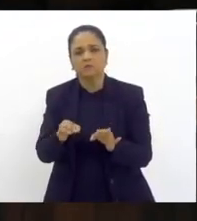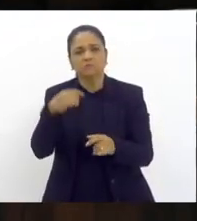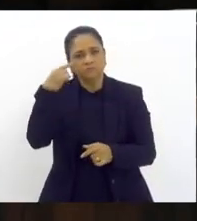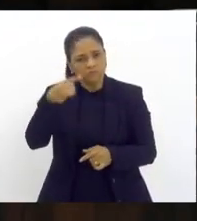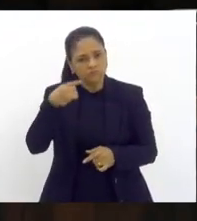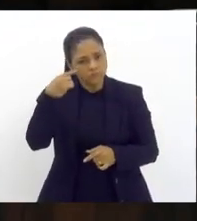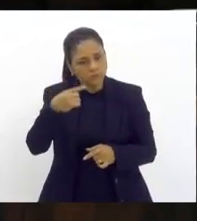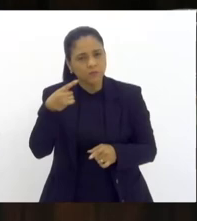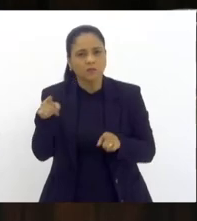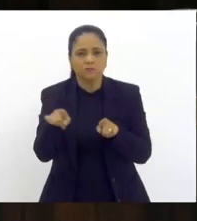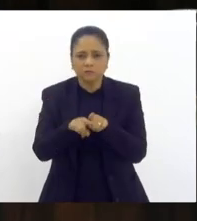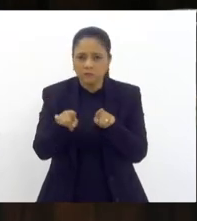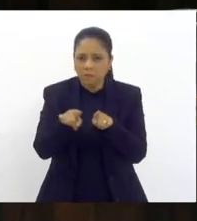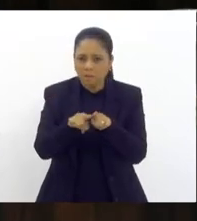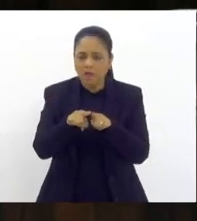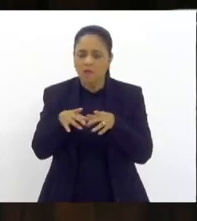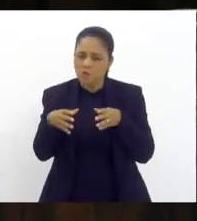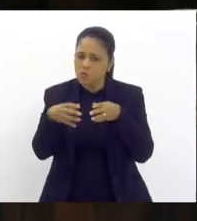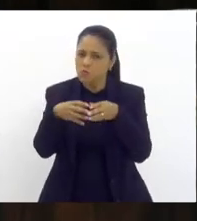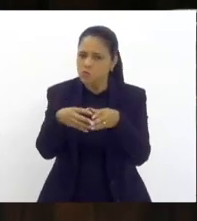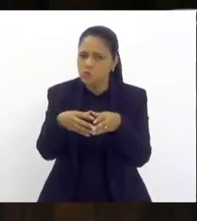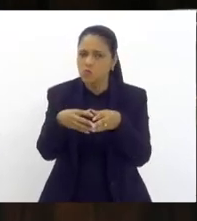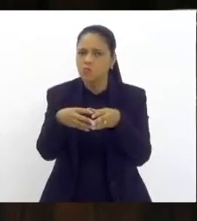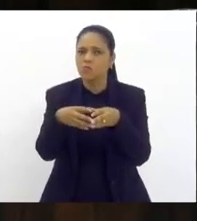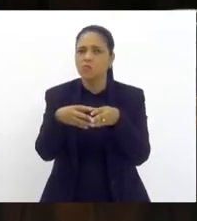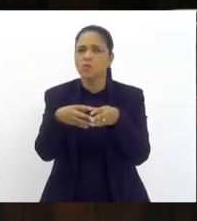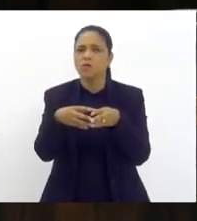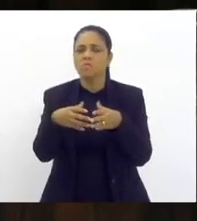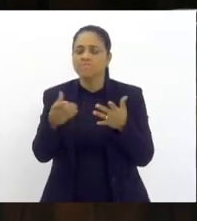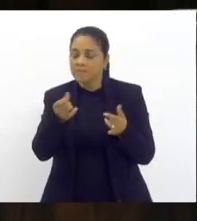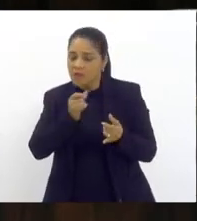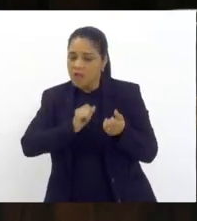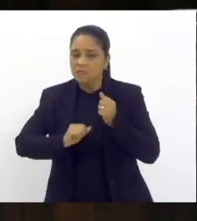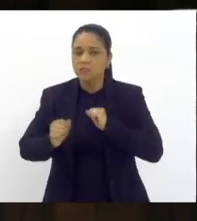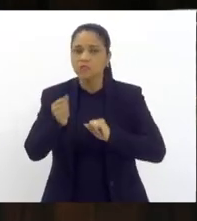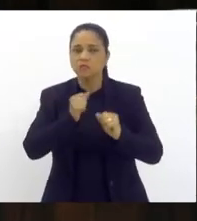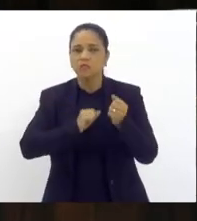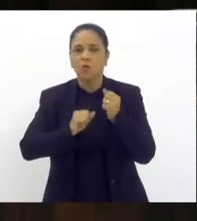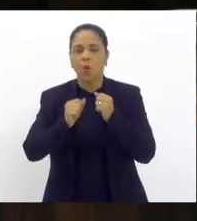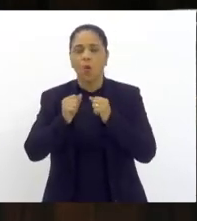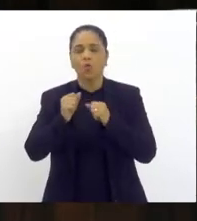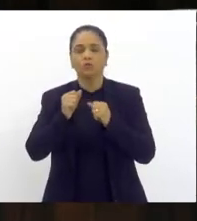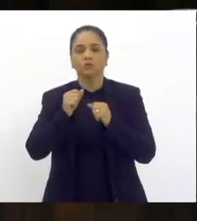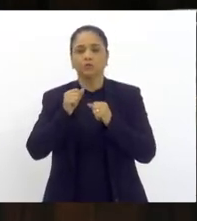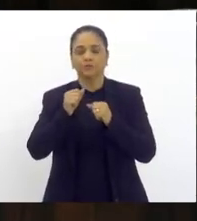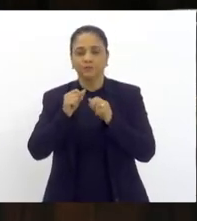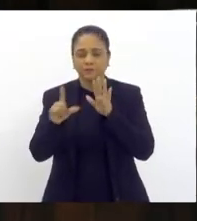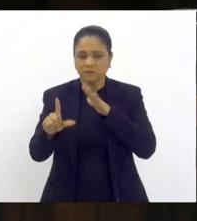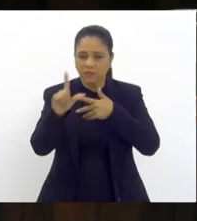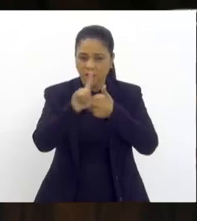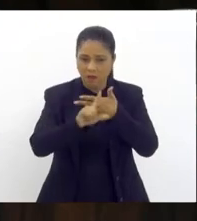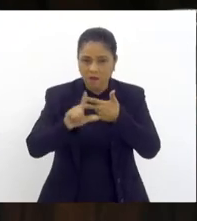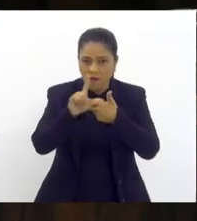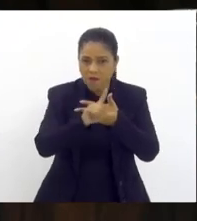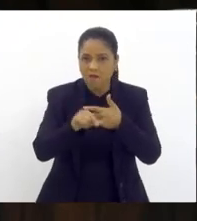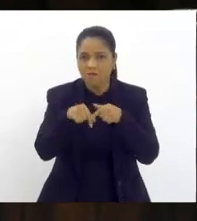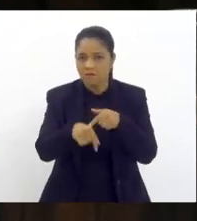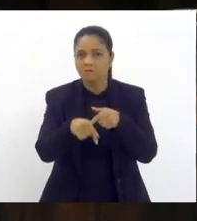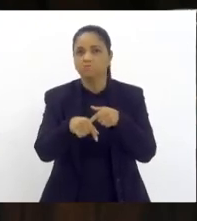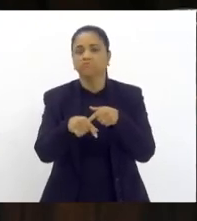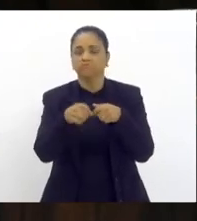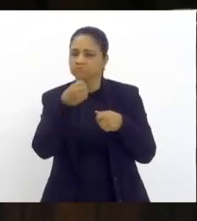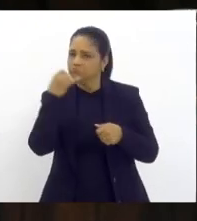também estamos ansiosos pela instalação desse instrumento legislativo importante. Bom, a